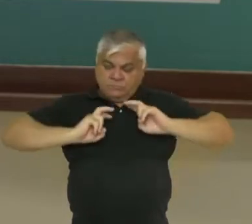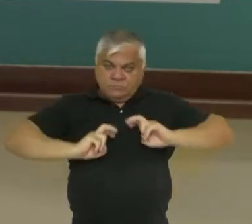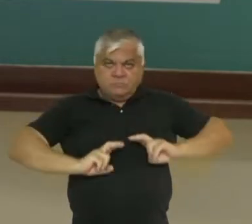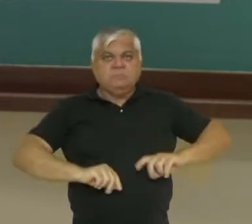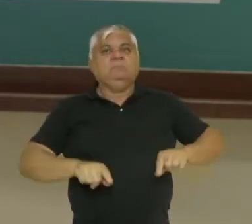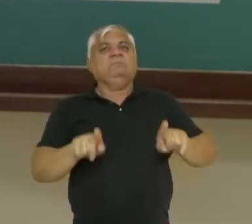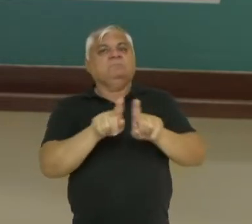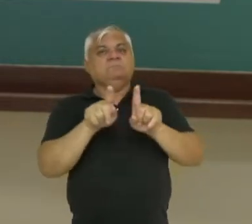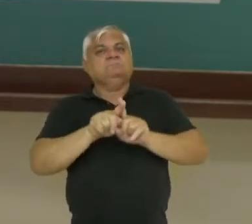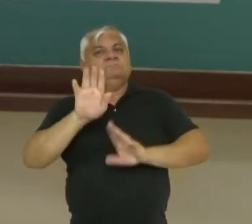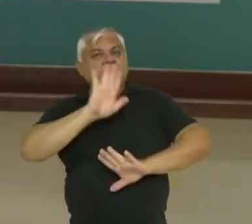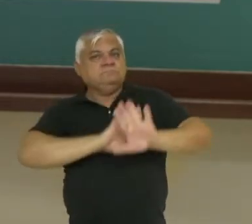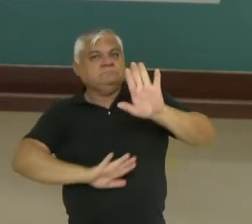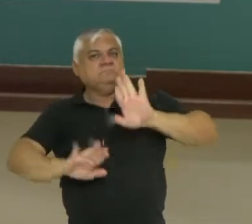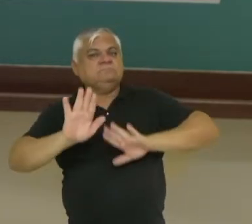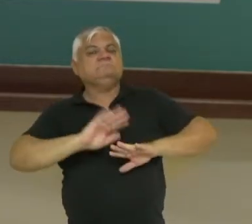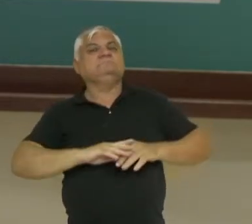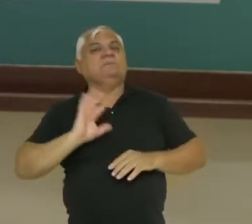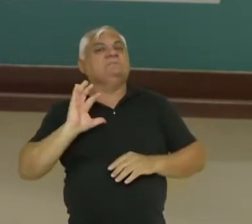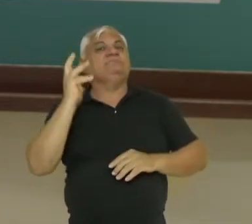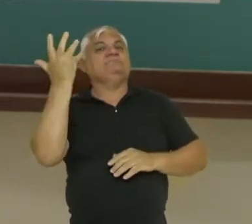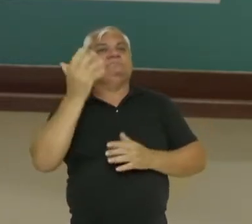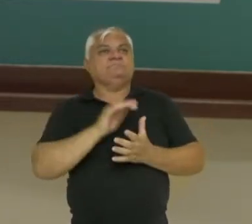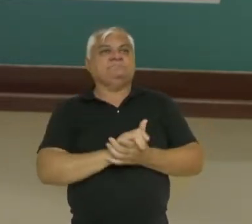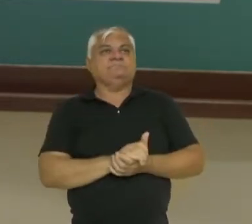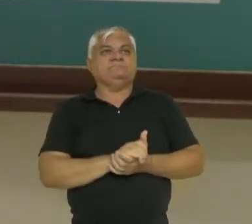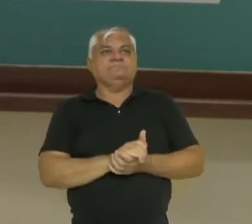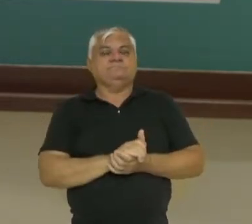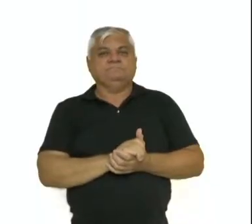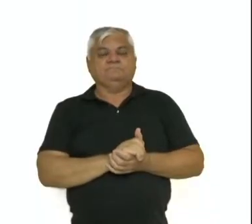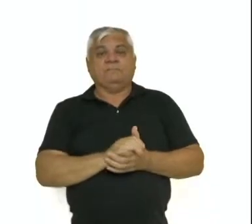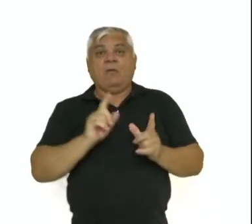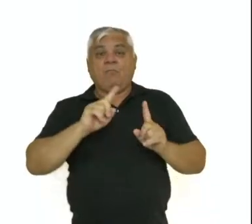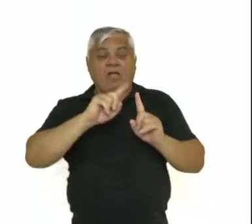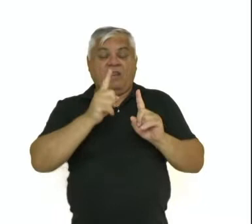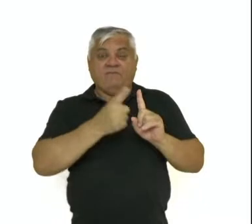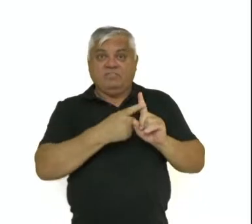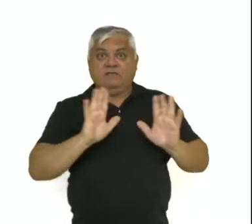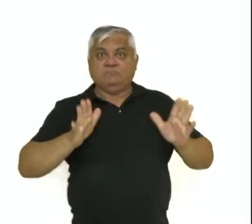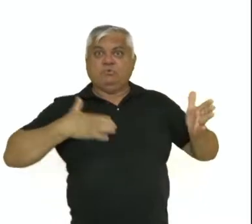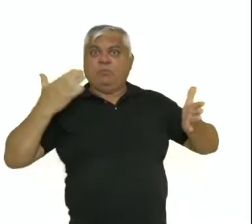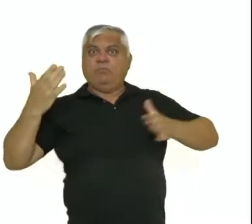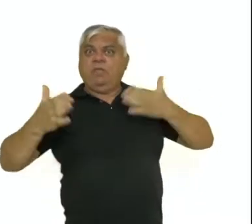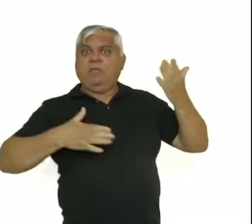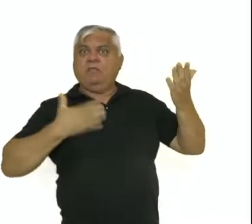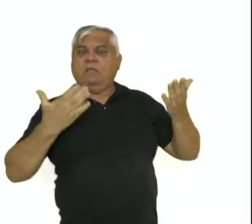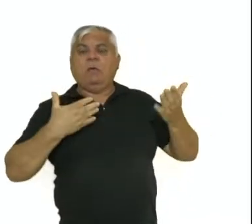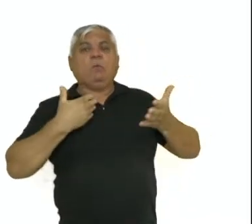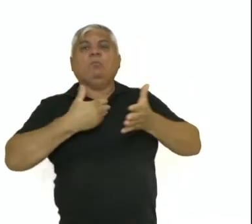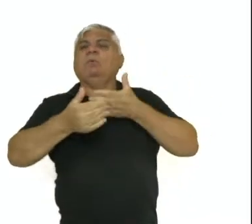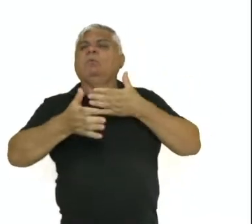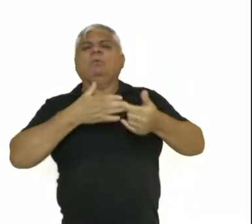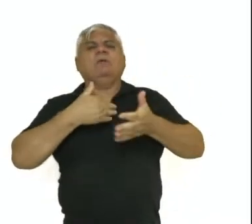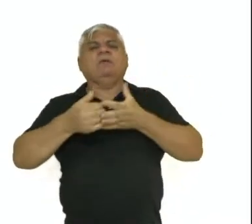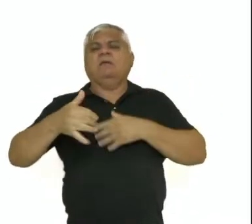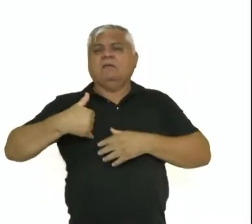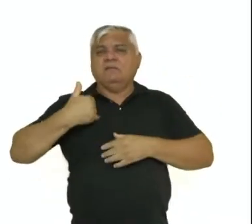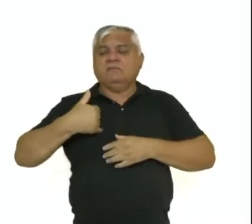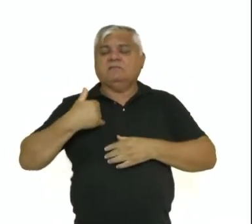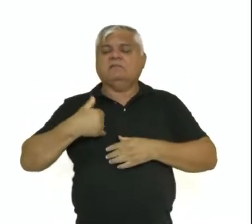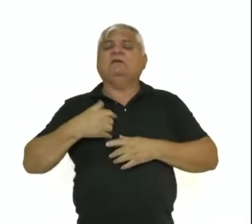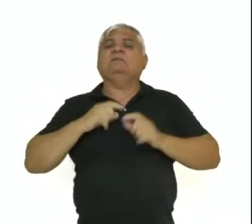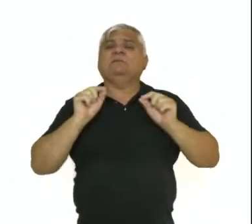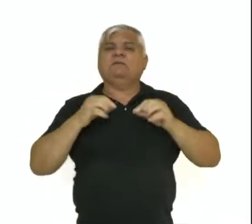se cuidar para que isso não aconteça. Uma gravidez inesperada, em qualquer idade, pode